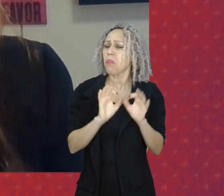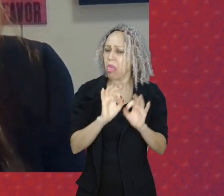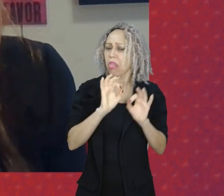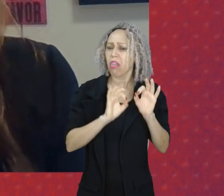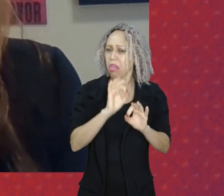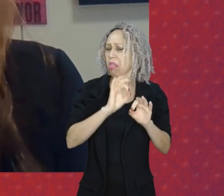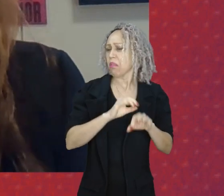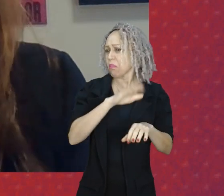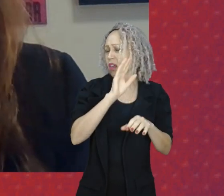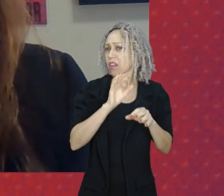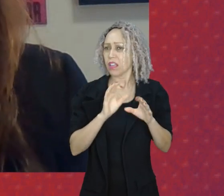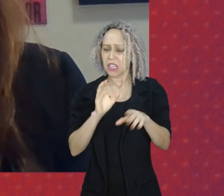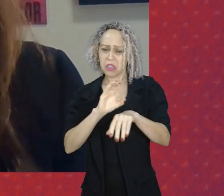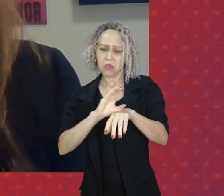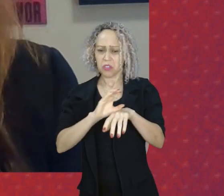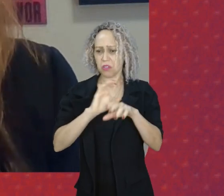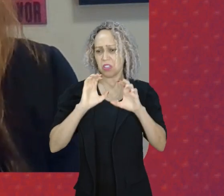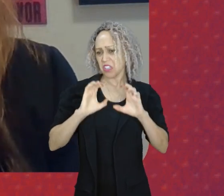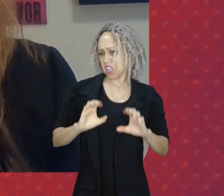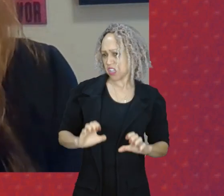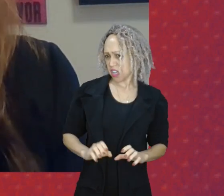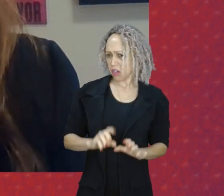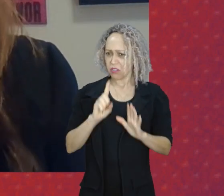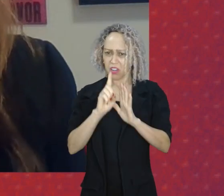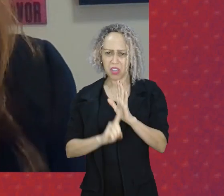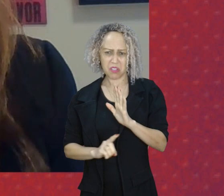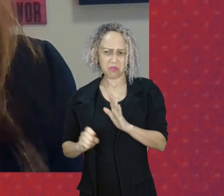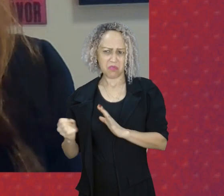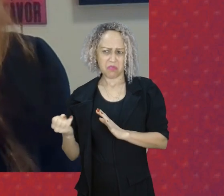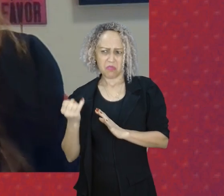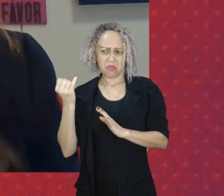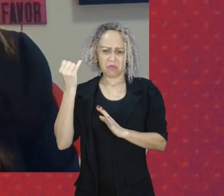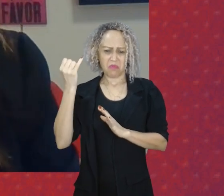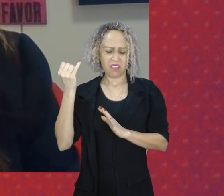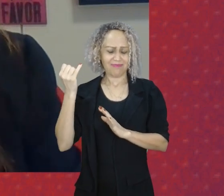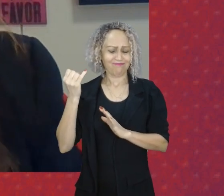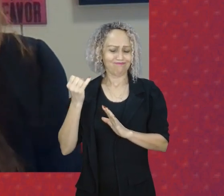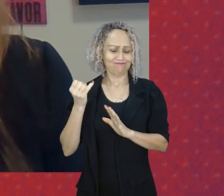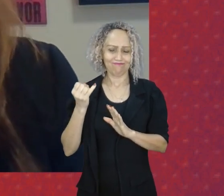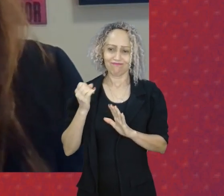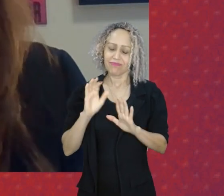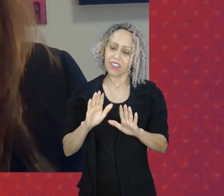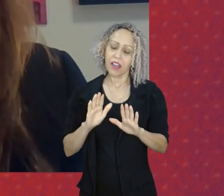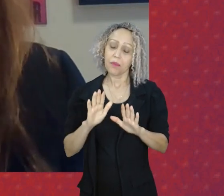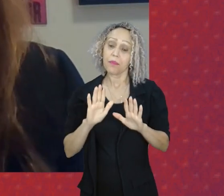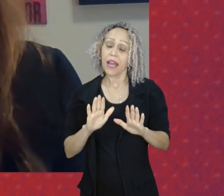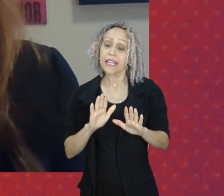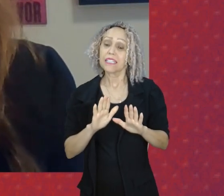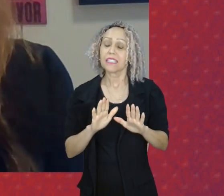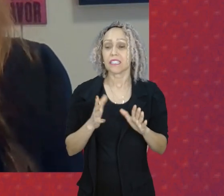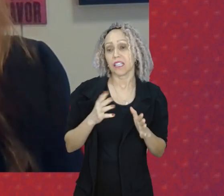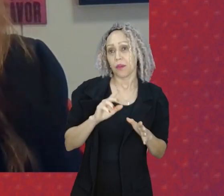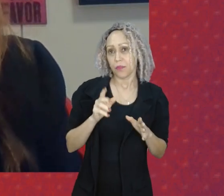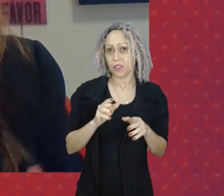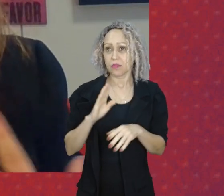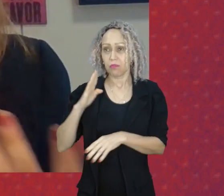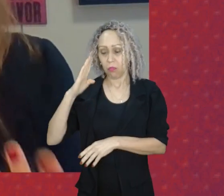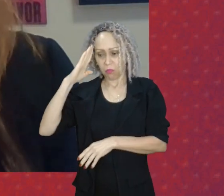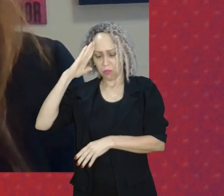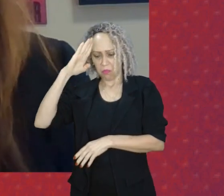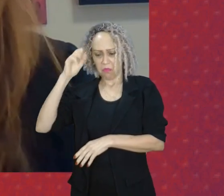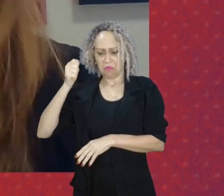Constituição cidadã, com muitos direitos fundamentais, né? Veio nesse período aí da redemocratização, foi uma conquista,